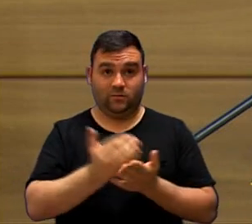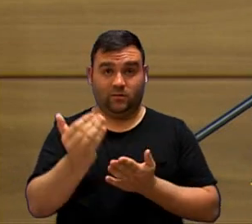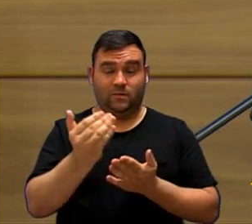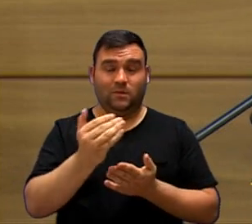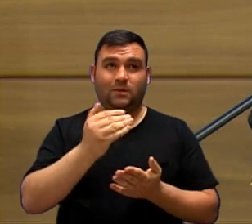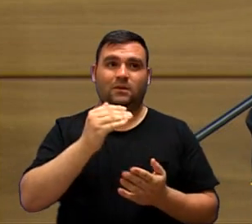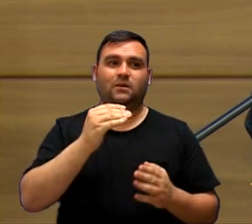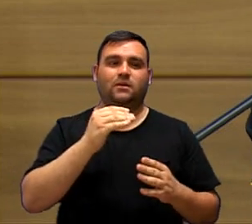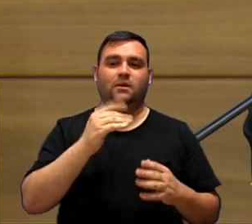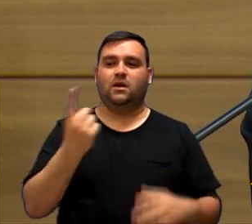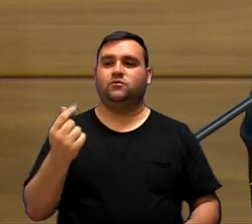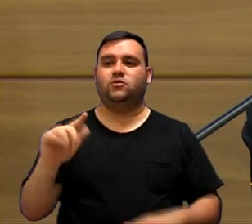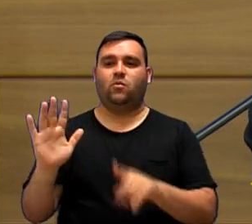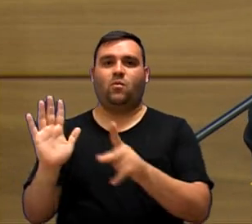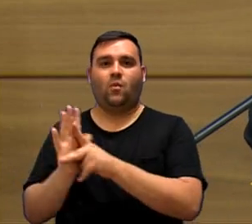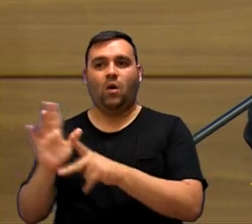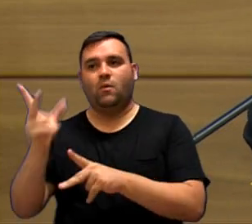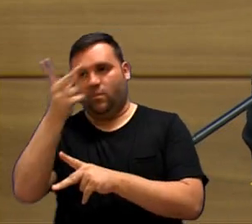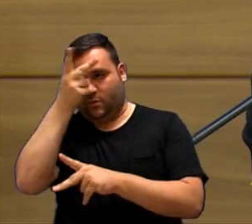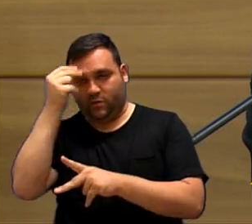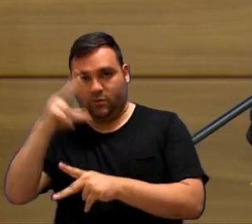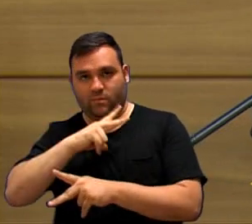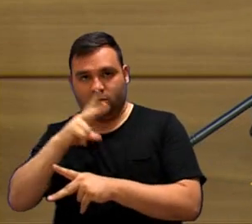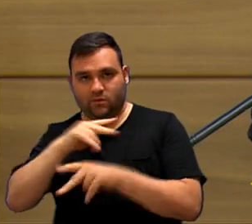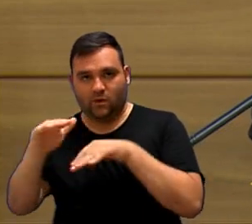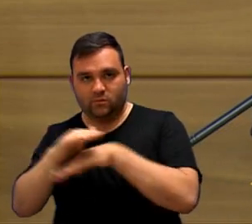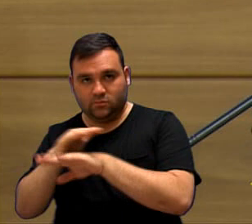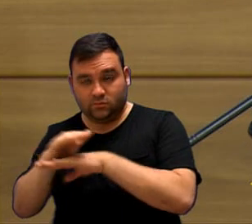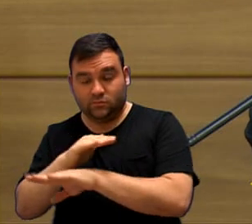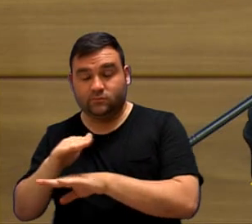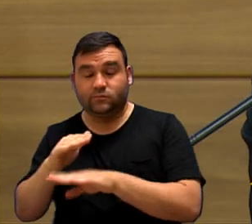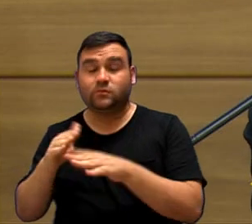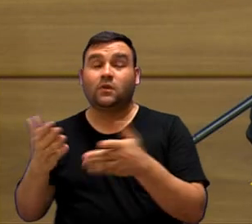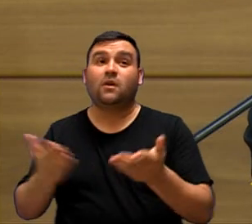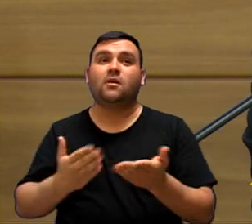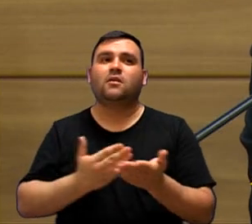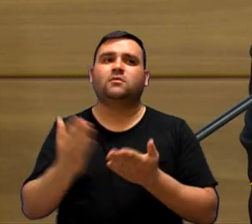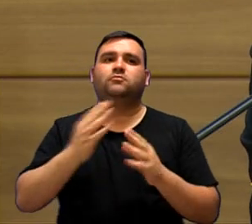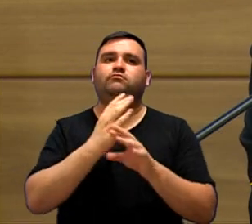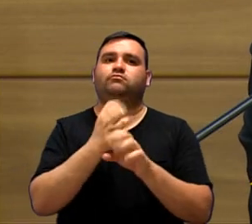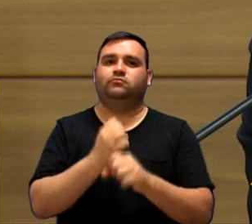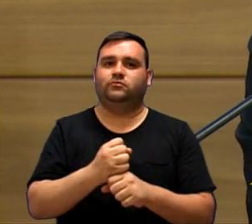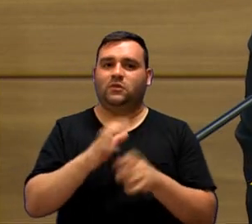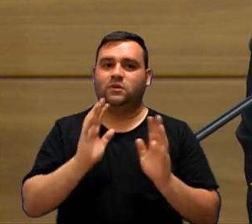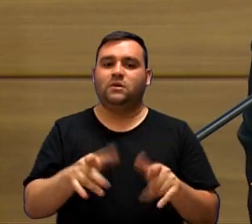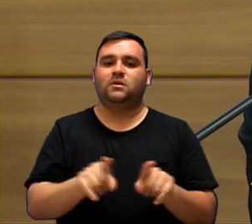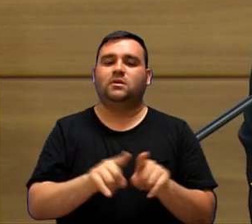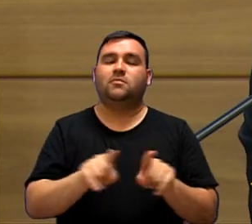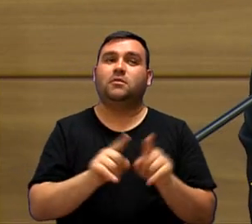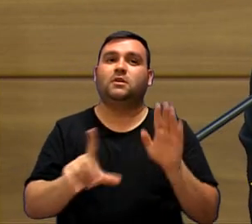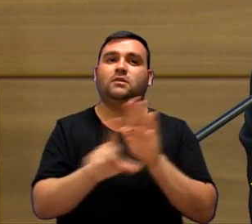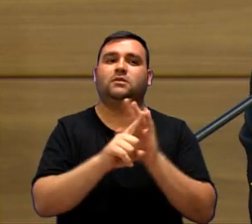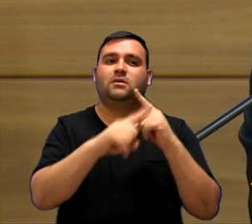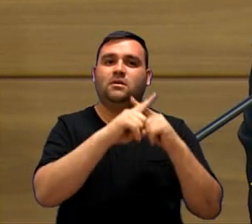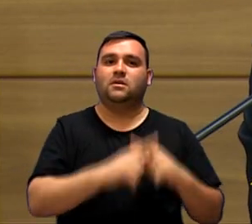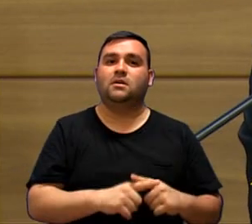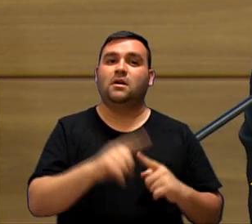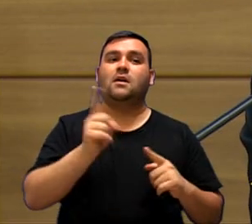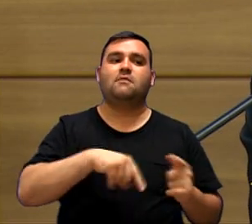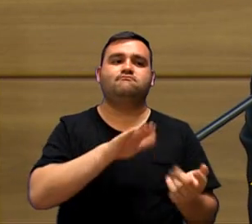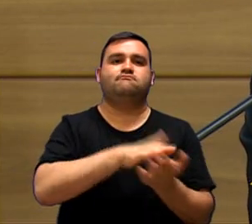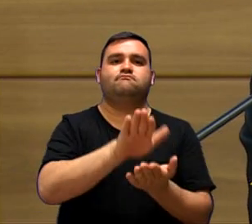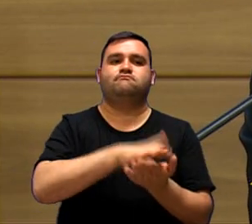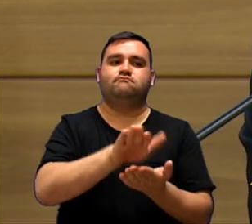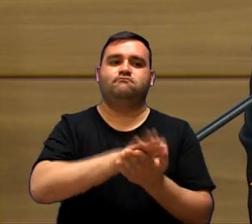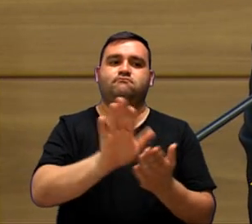é caixa da prefeitura e já está equacionada e a licitação em fase de